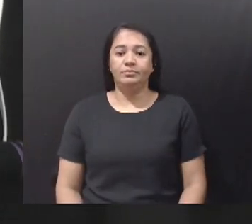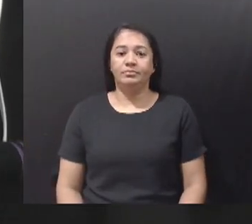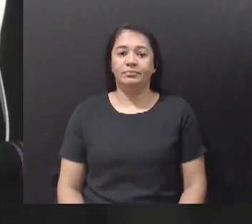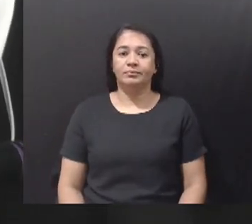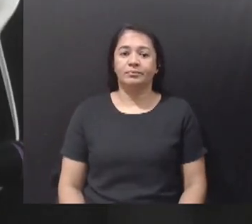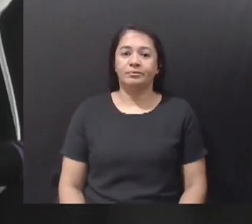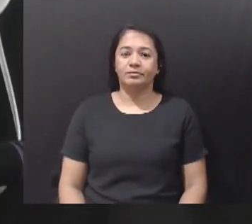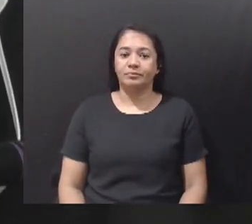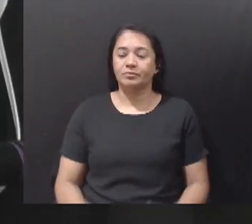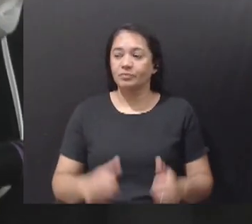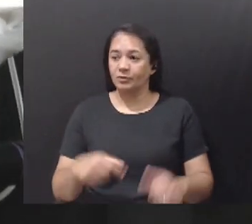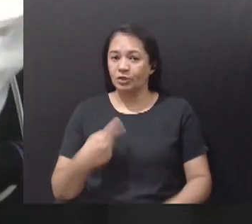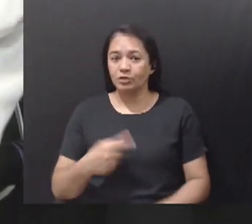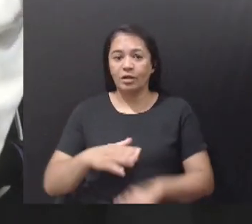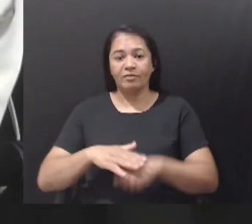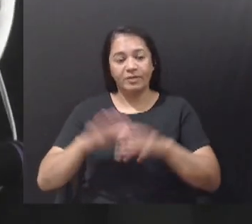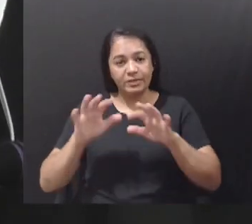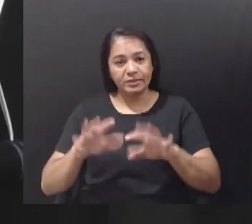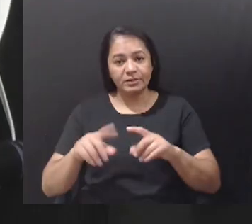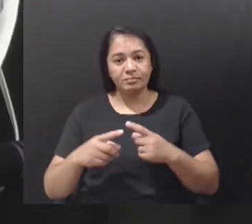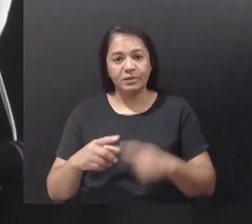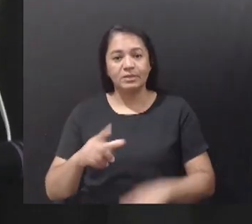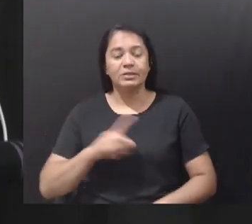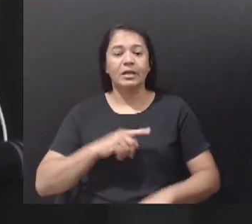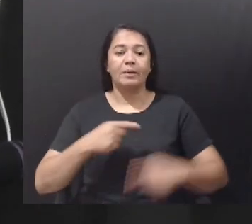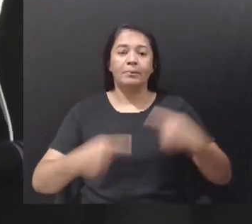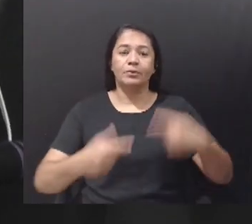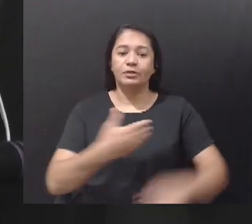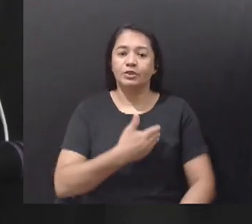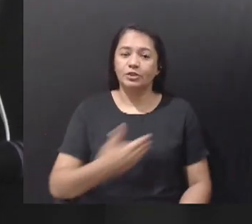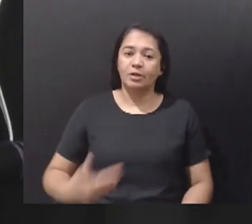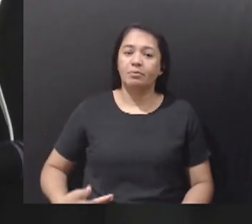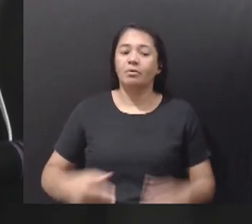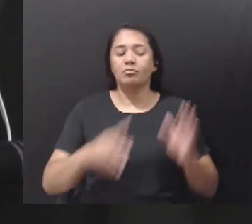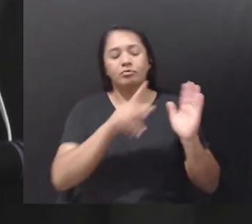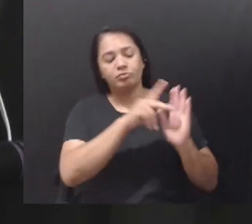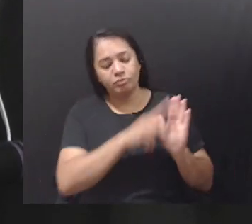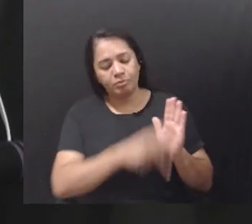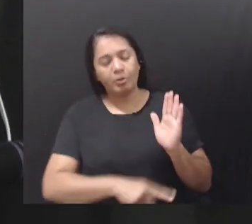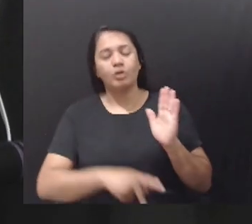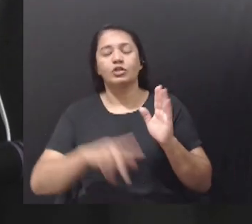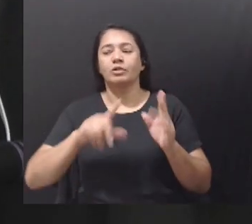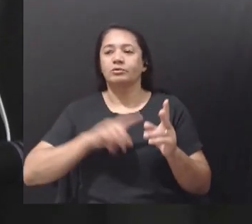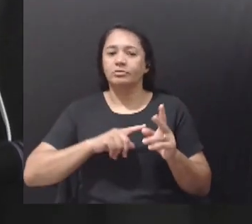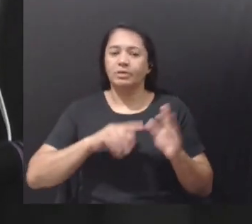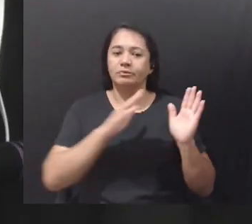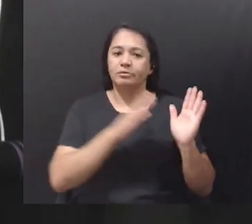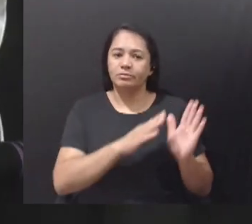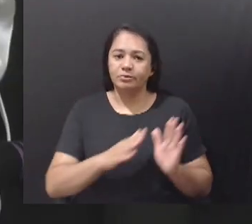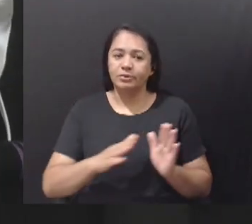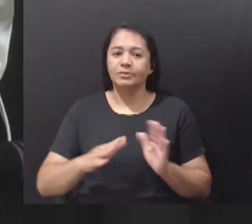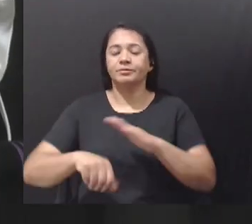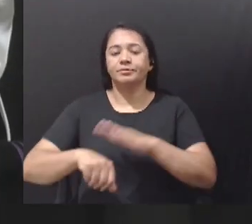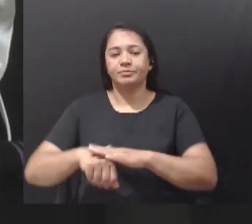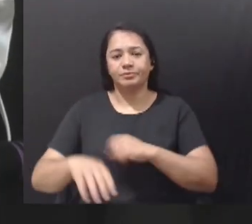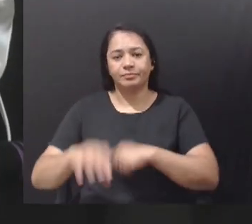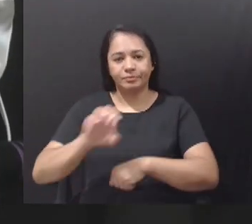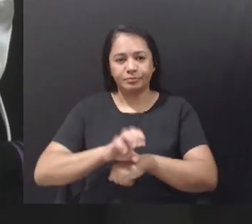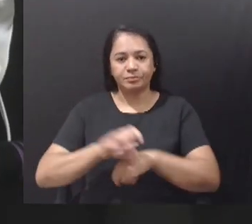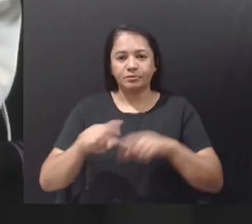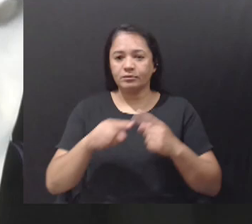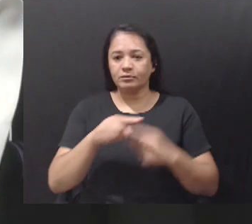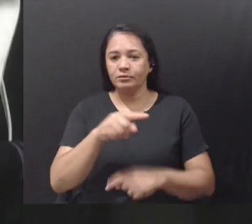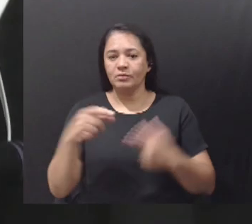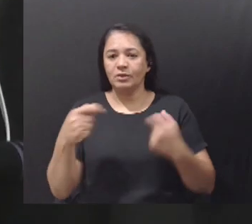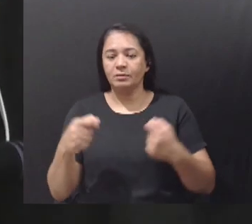gente faz isso. Temos políticas públicas, temos programas, temos projetos. Fizemos esses programas e projetos no estado, mas você também tem que salvar na